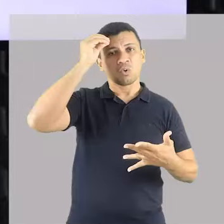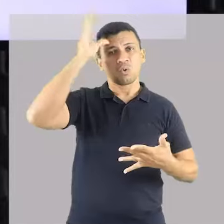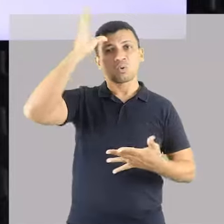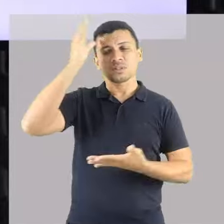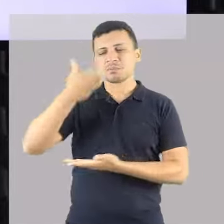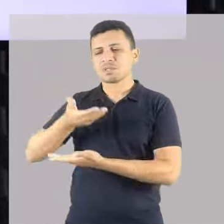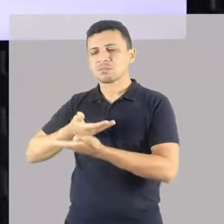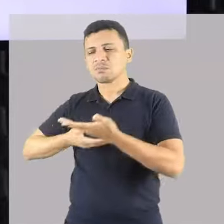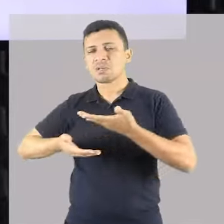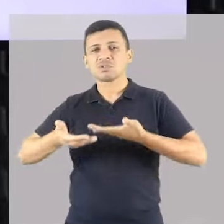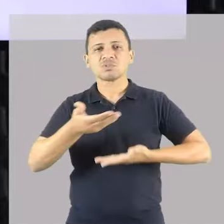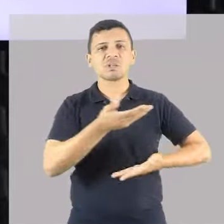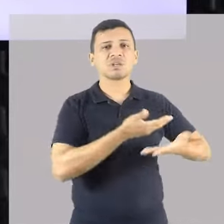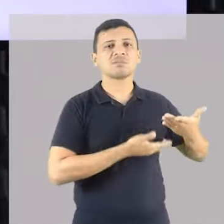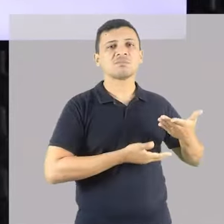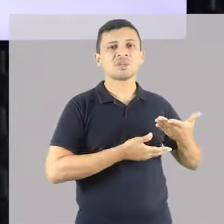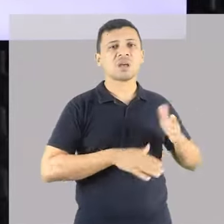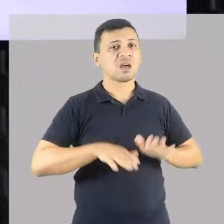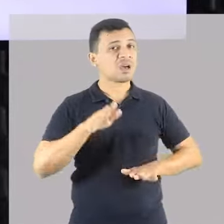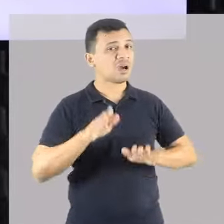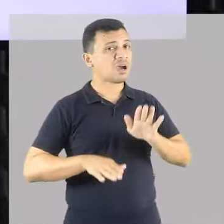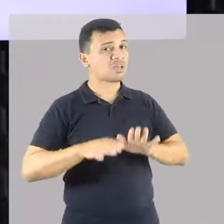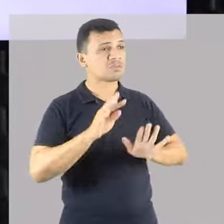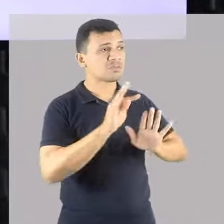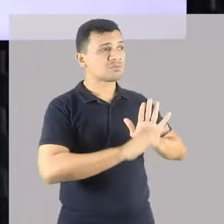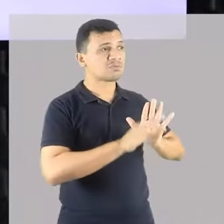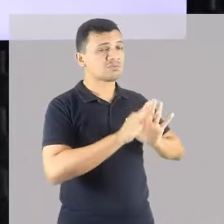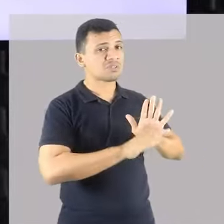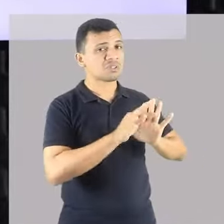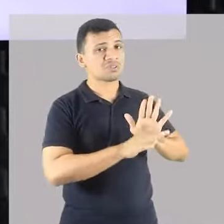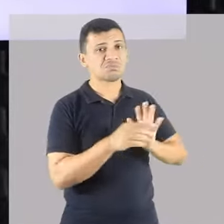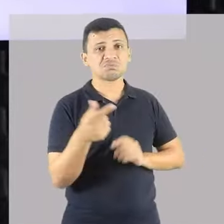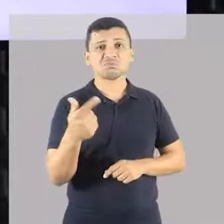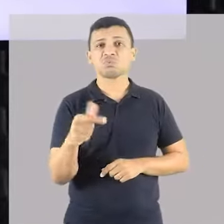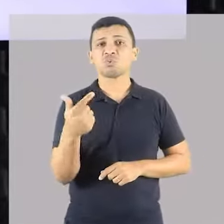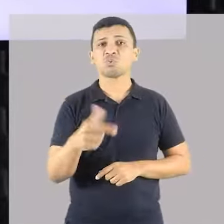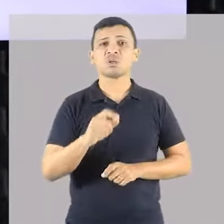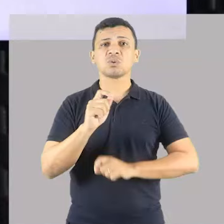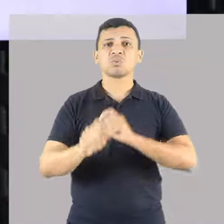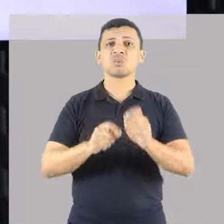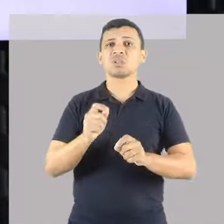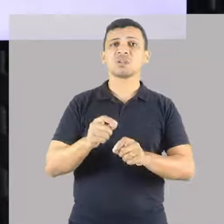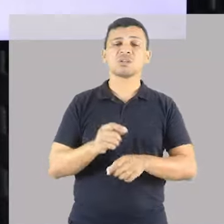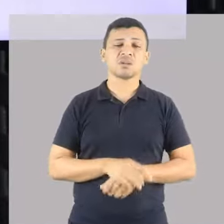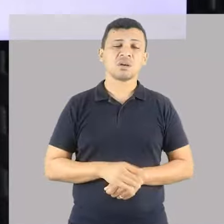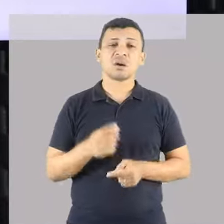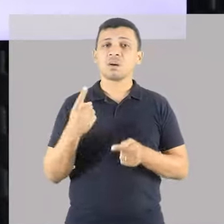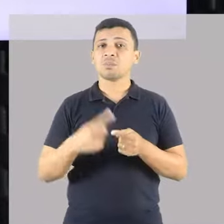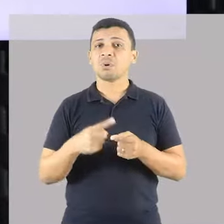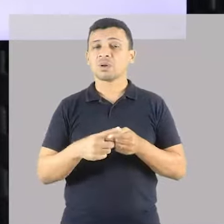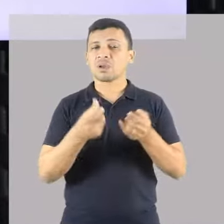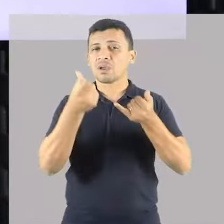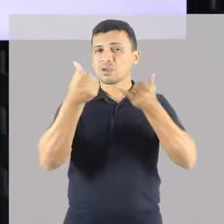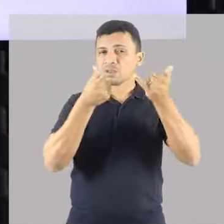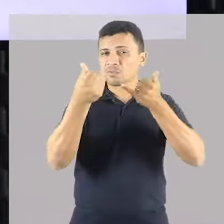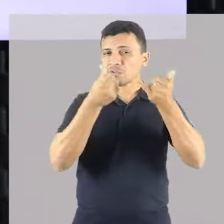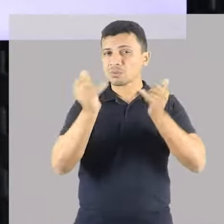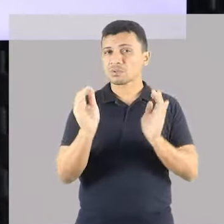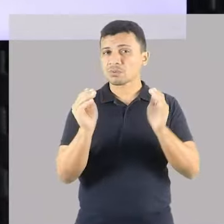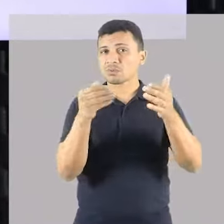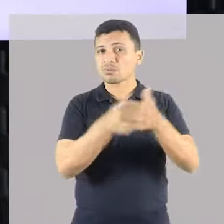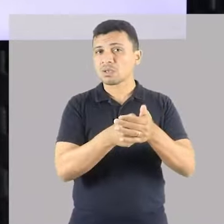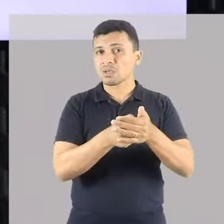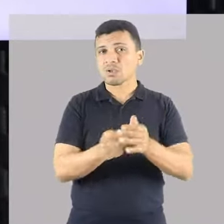aspecto muitas vezes o texto ele não diz por que que ele não diz porque ele vai subentender informações que ele